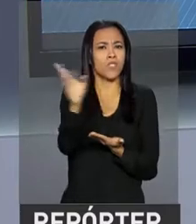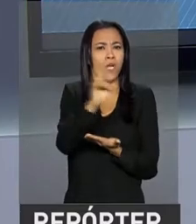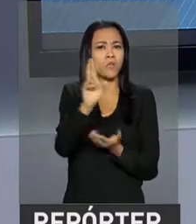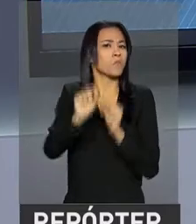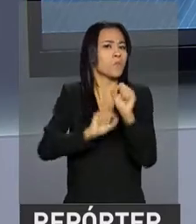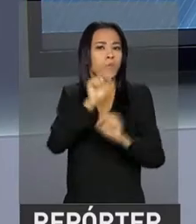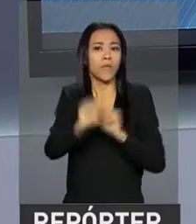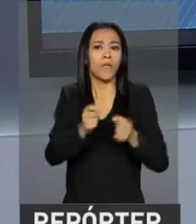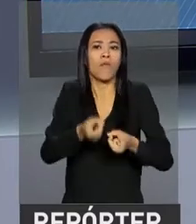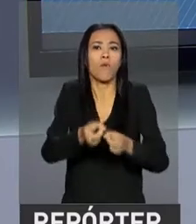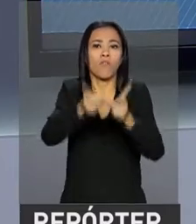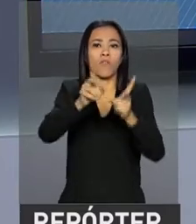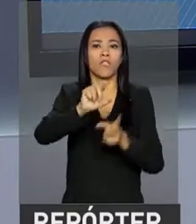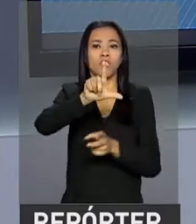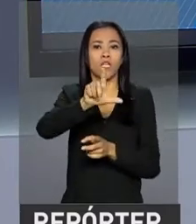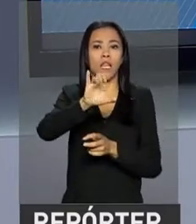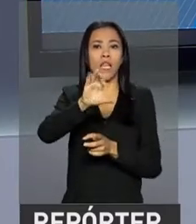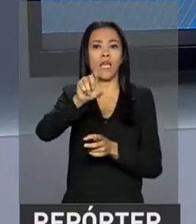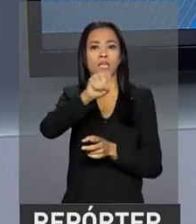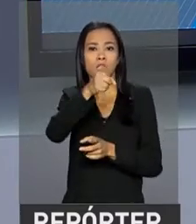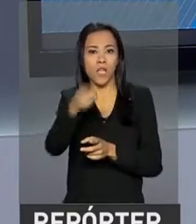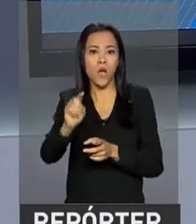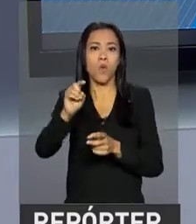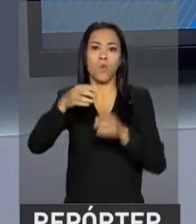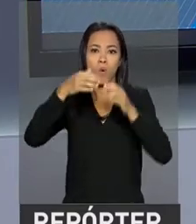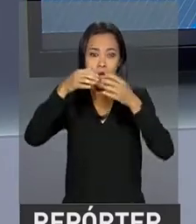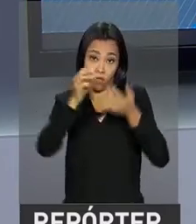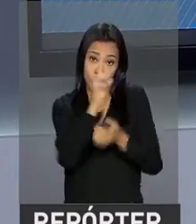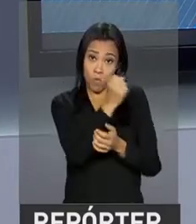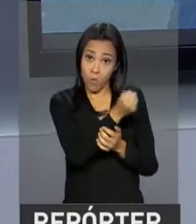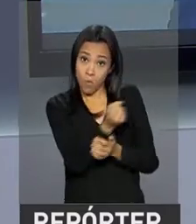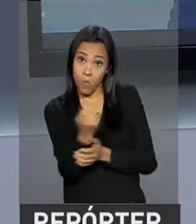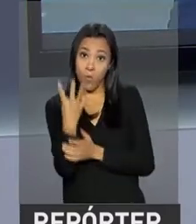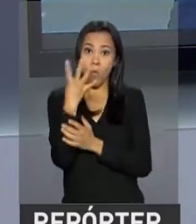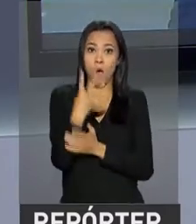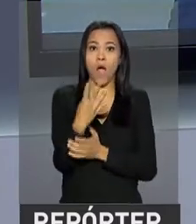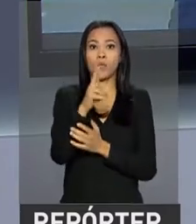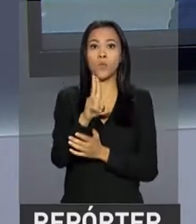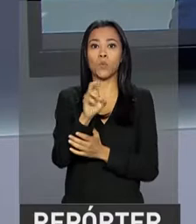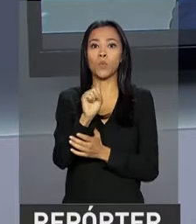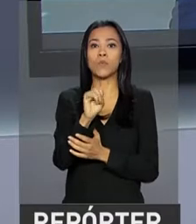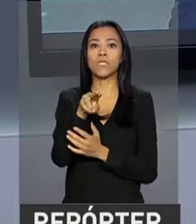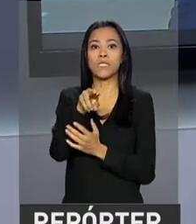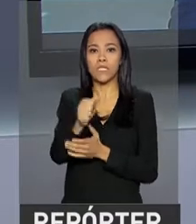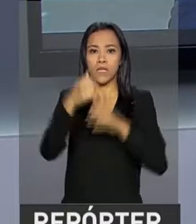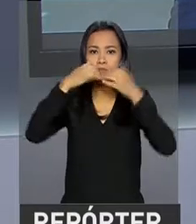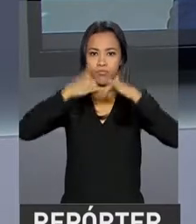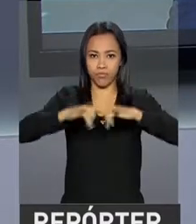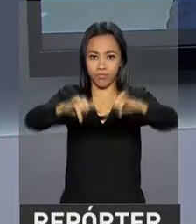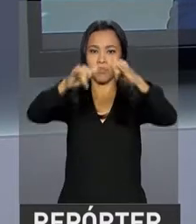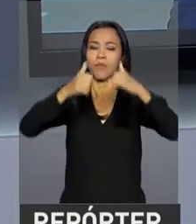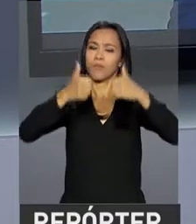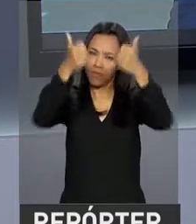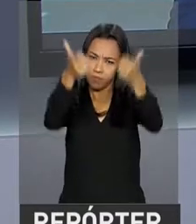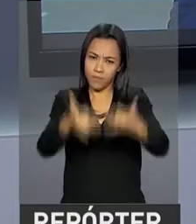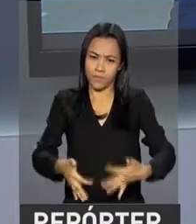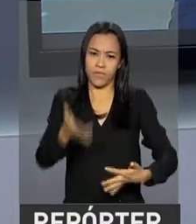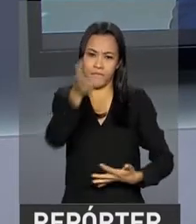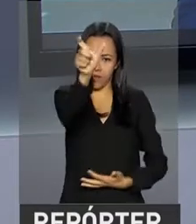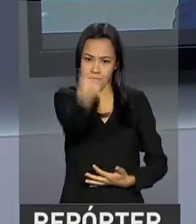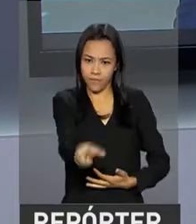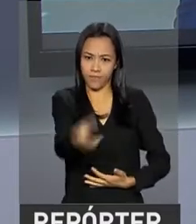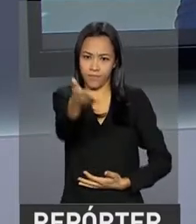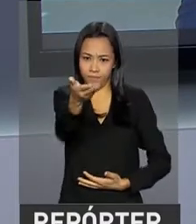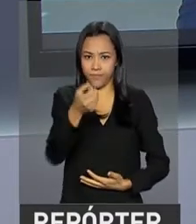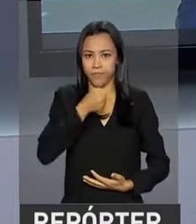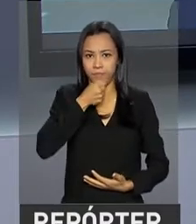de 4 usinas hidrelétricas operadas pela CEMIG. E quem tem as informações ao vivo para a gente agora é o repórter Ney Pereira. Olá, Ney, boa tarde